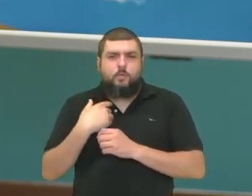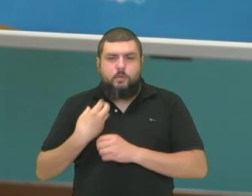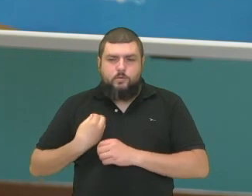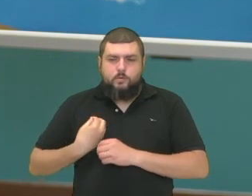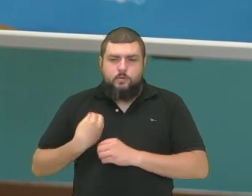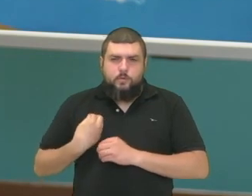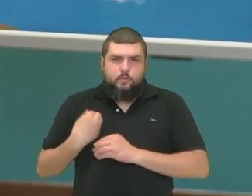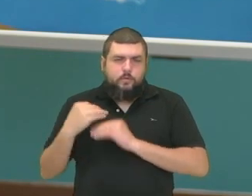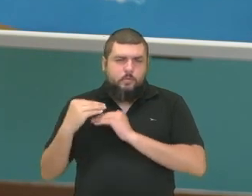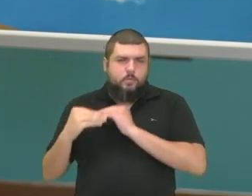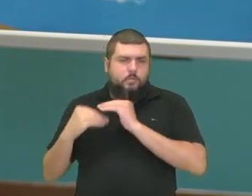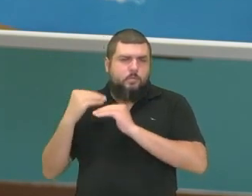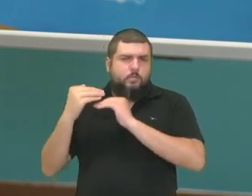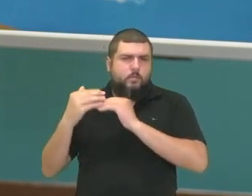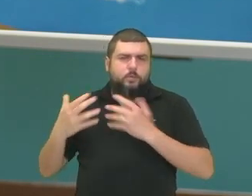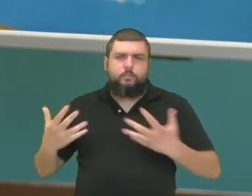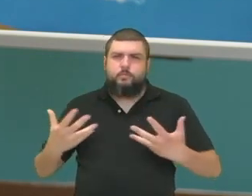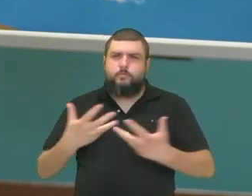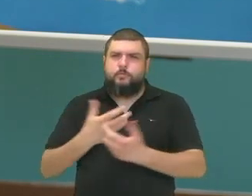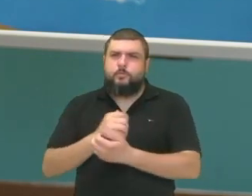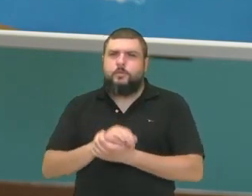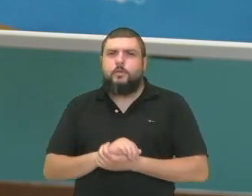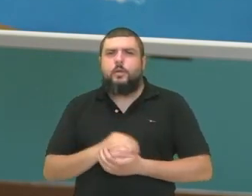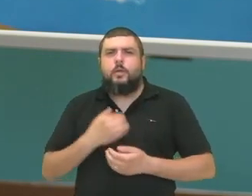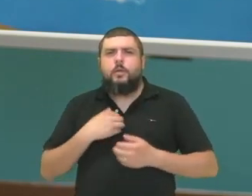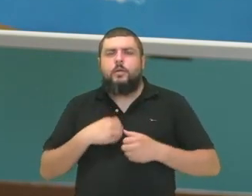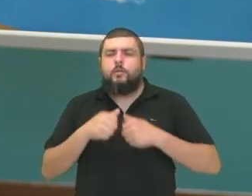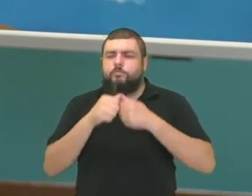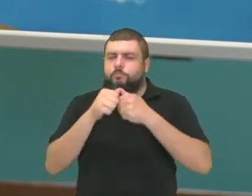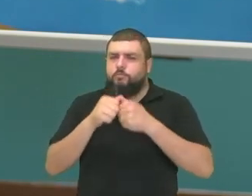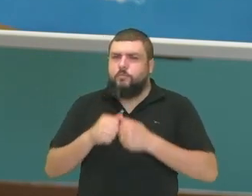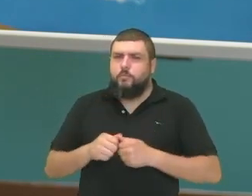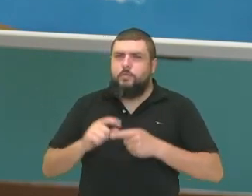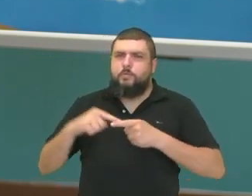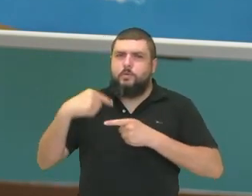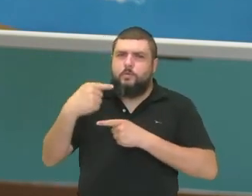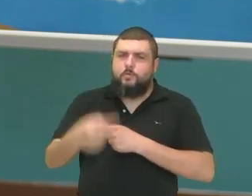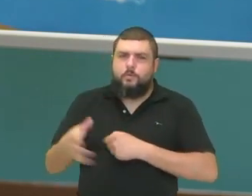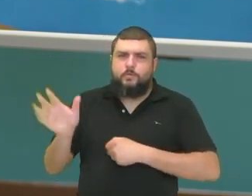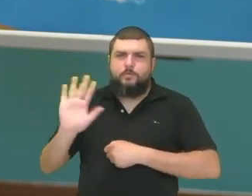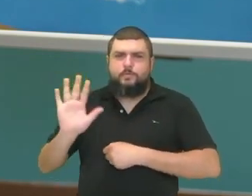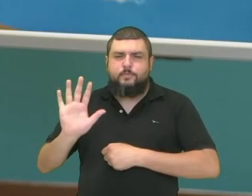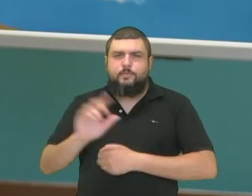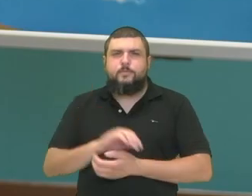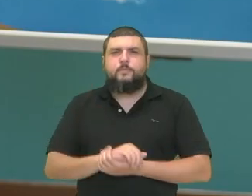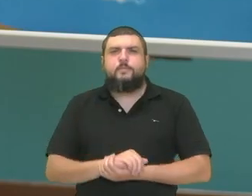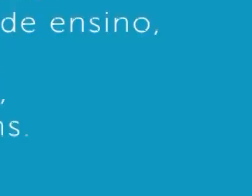história muito bonita. Eu fico por aqui e te encontro na próxima. Até breve.